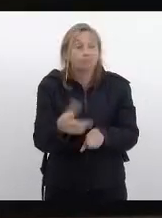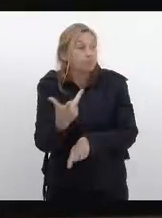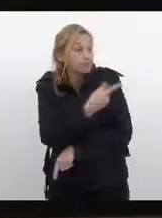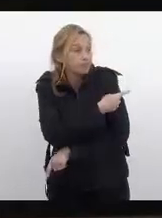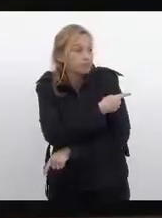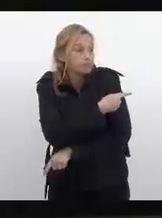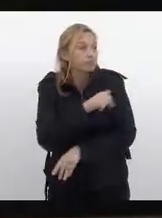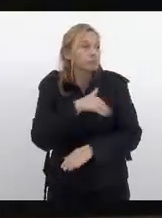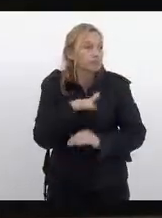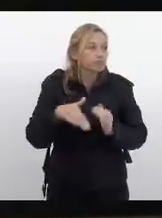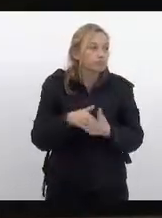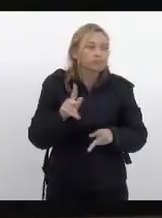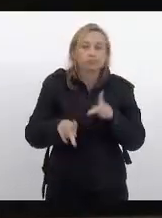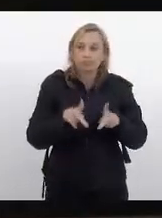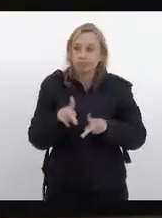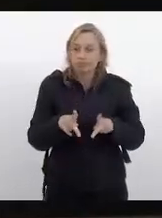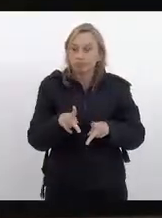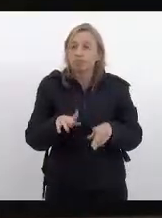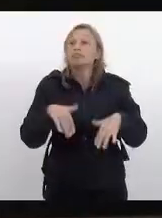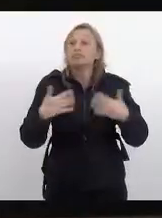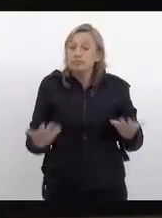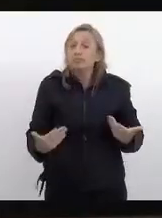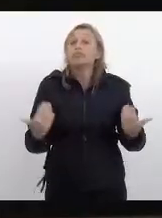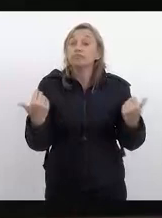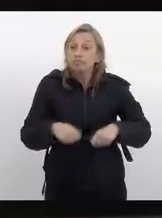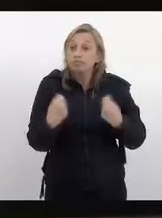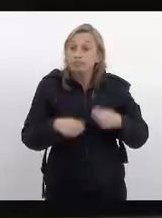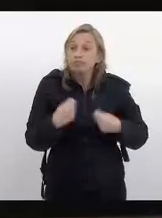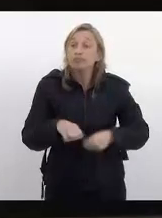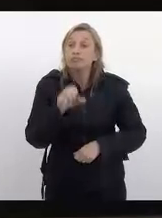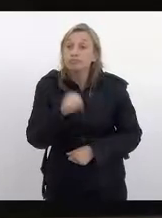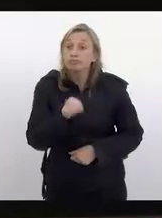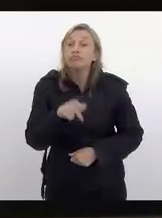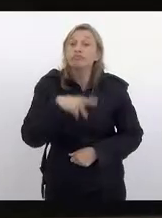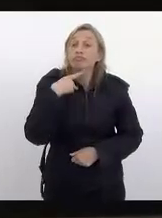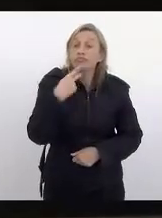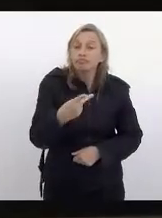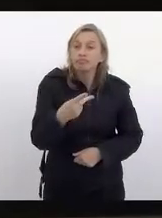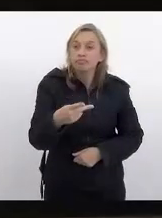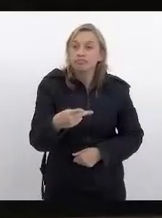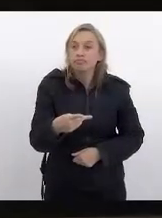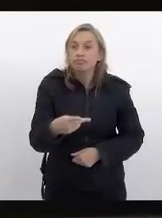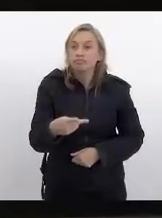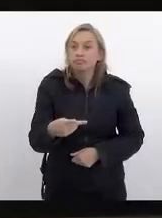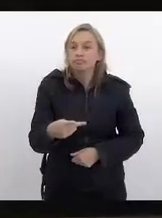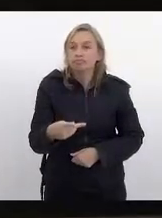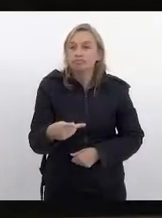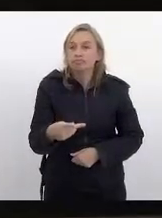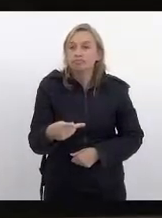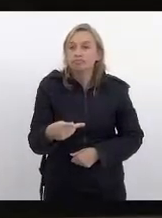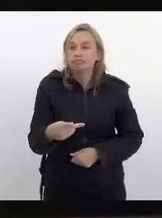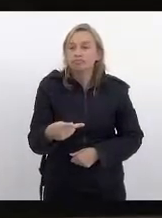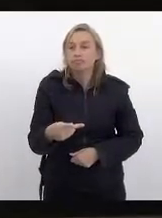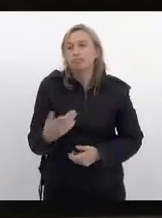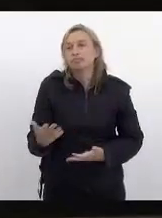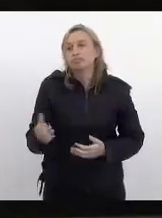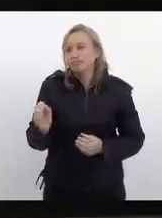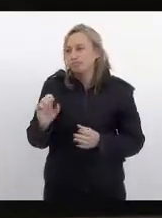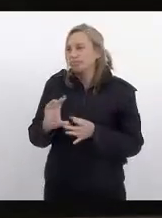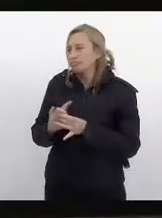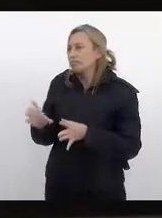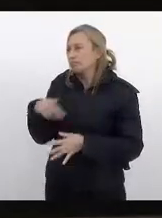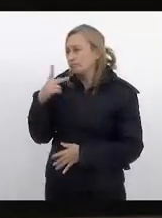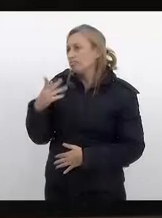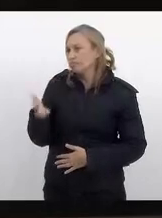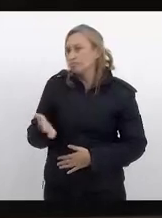vacinação de toda a população então nós precisamos falar que pode ver melhor e consegue uma parte